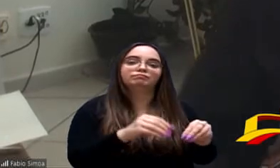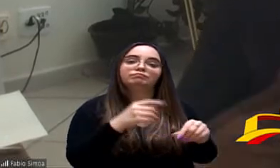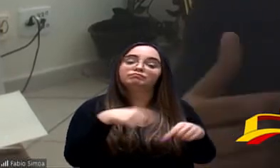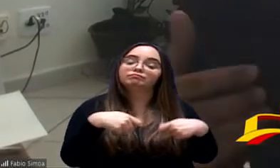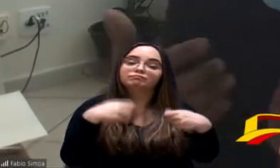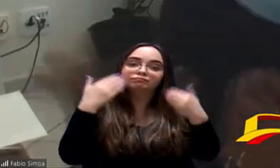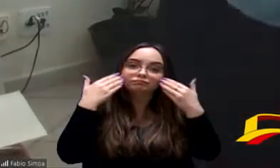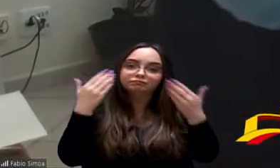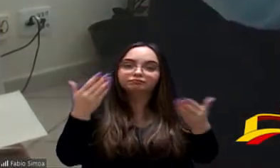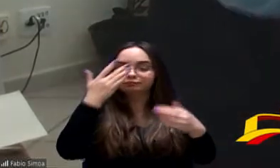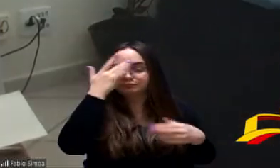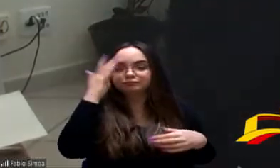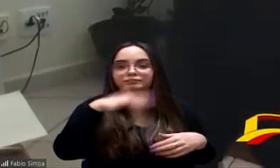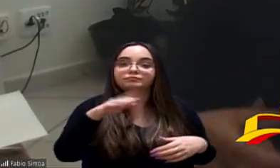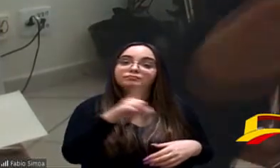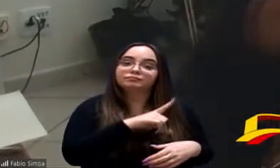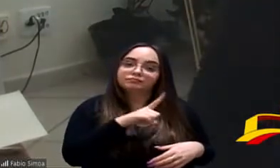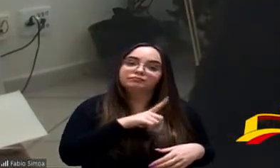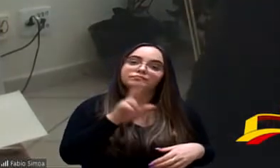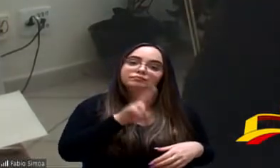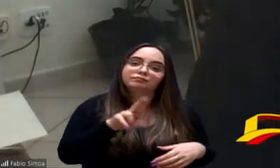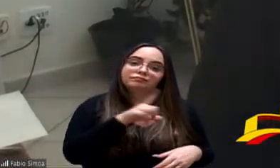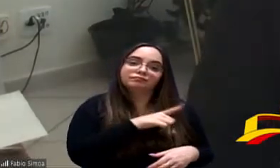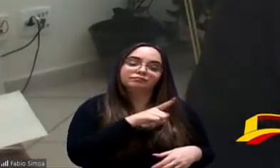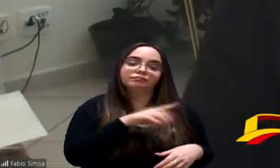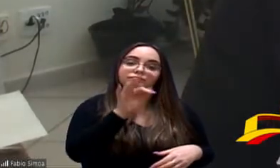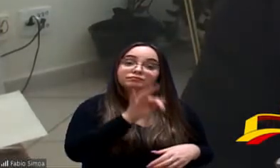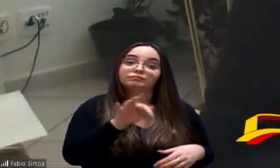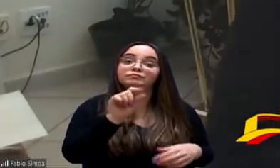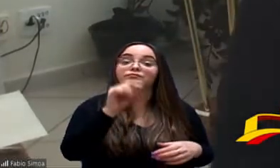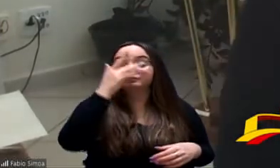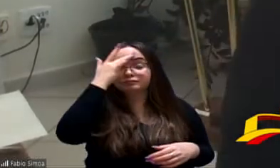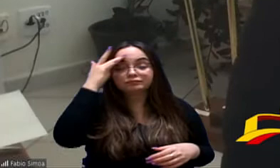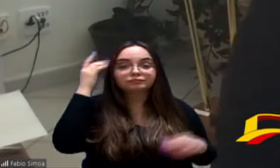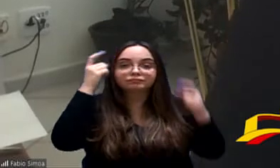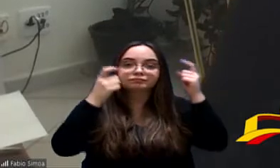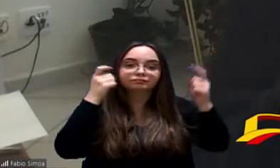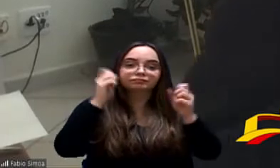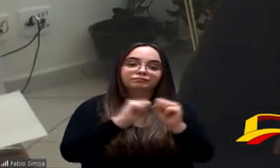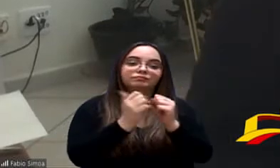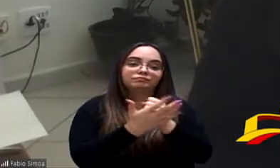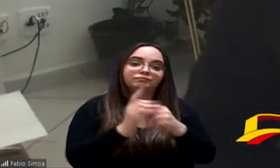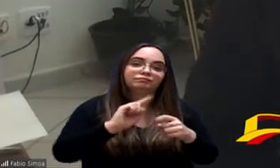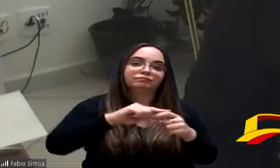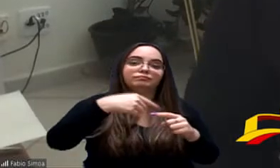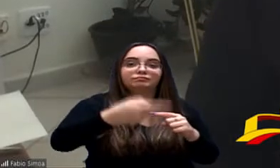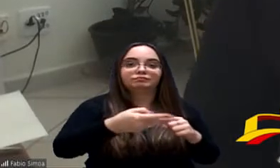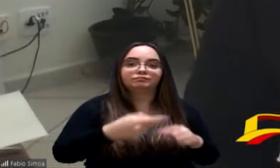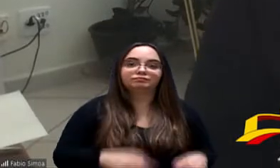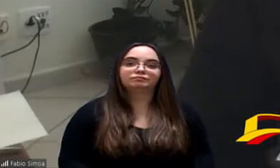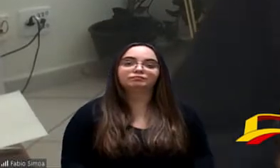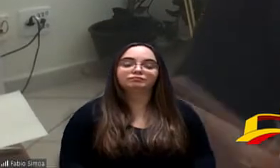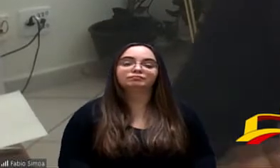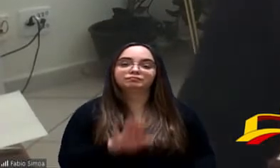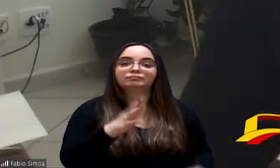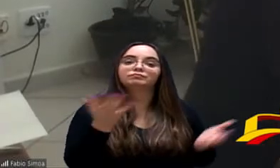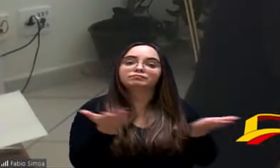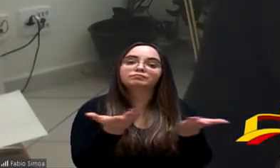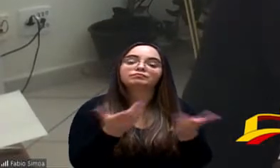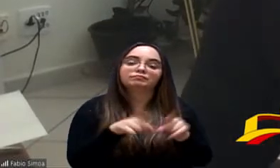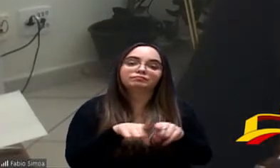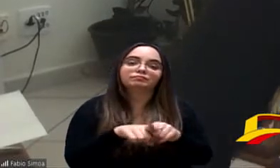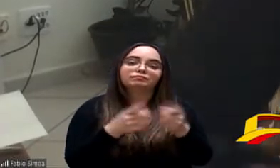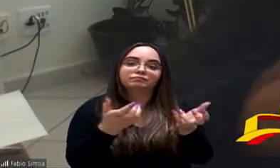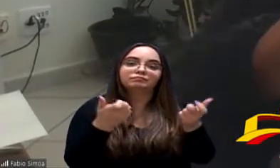tem universidades, que tem pessoas preocupadas da questão do pós-Covid. Só que agora eu vou falar outra situação rapidinho,